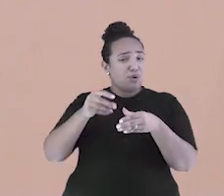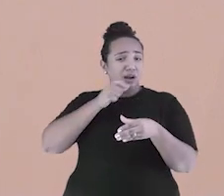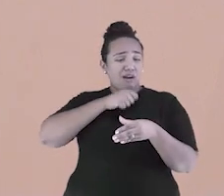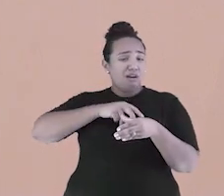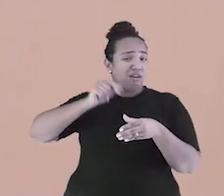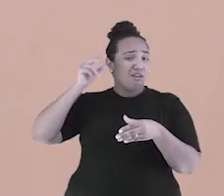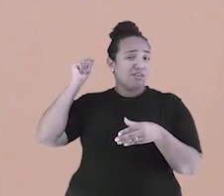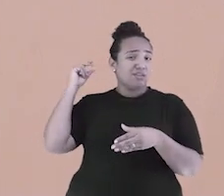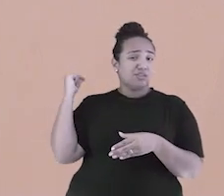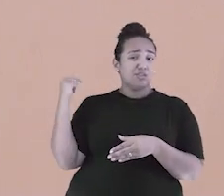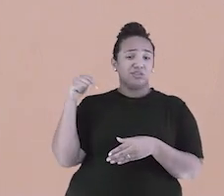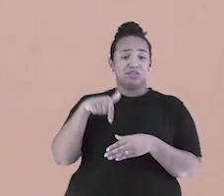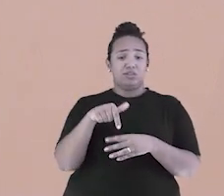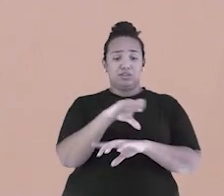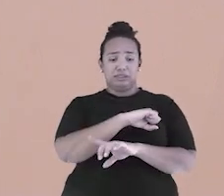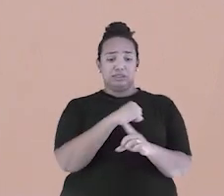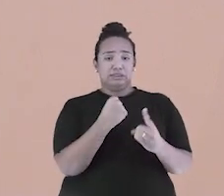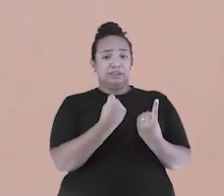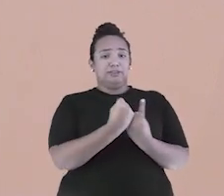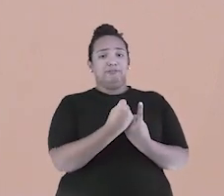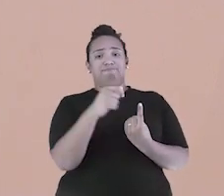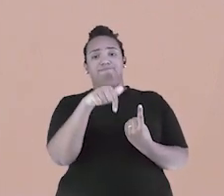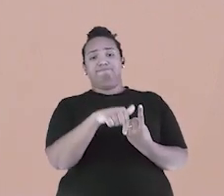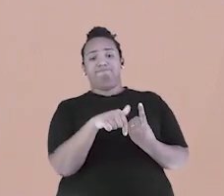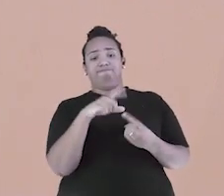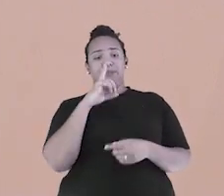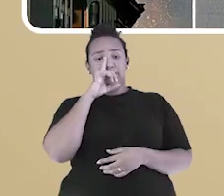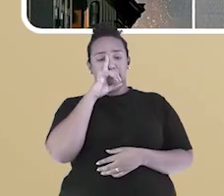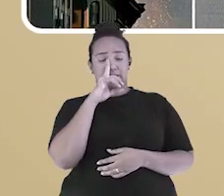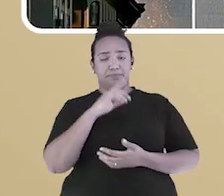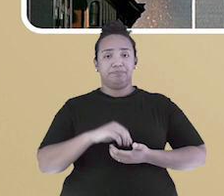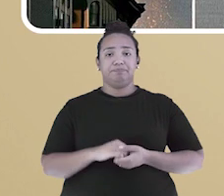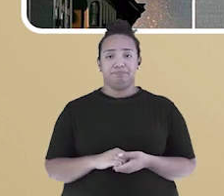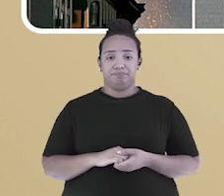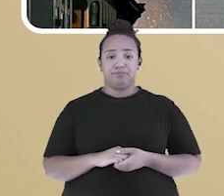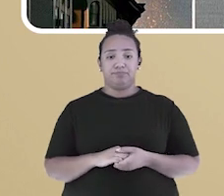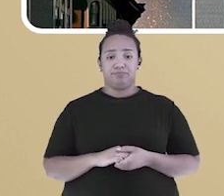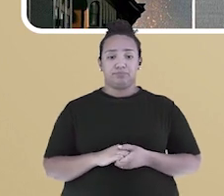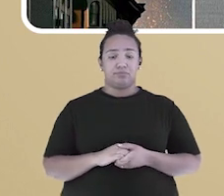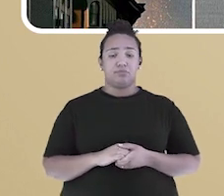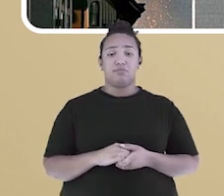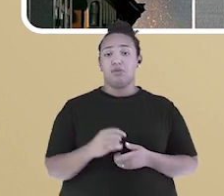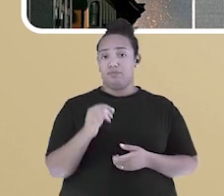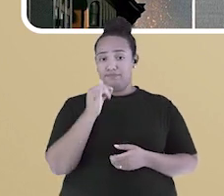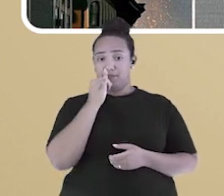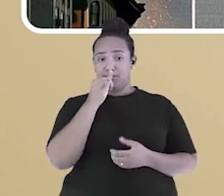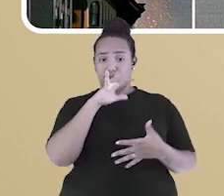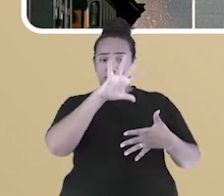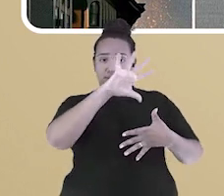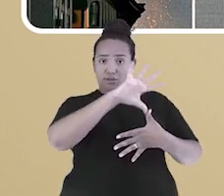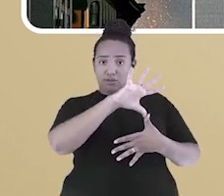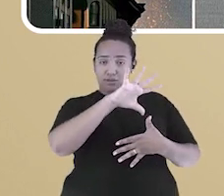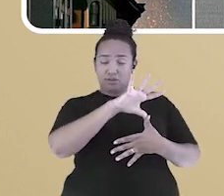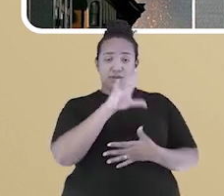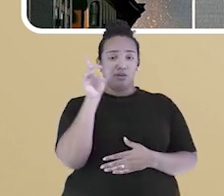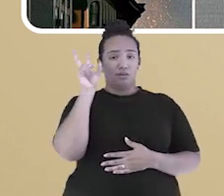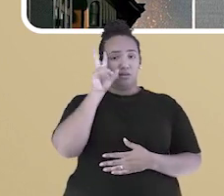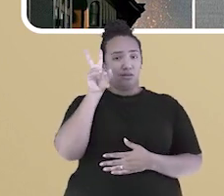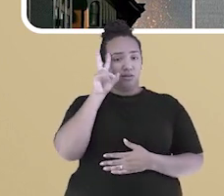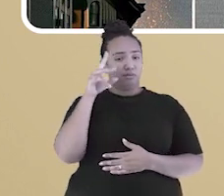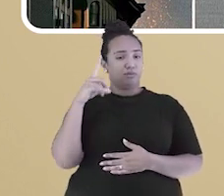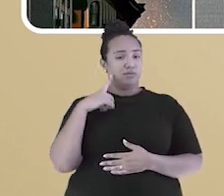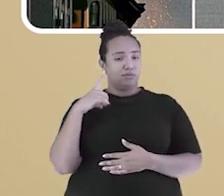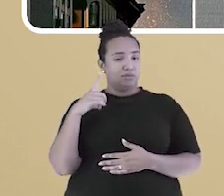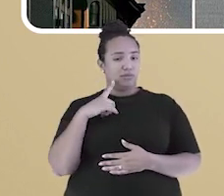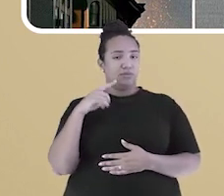grandes instabilidades sociais. Falando sobre a América, é importante darmos foco ao atentado nos Estados